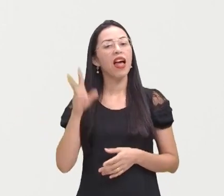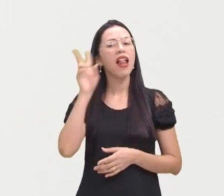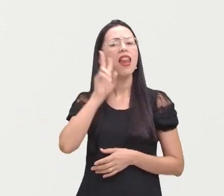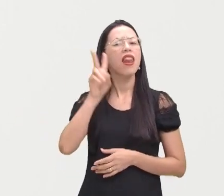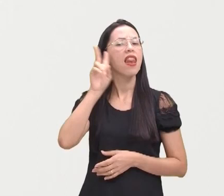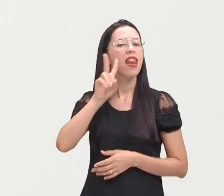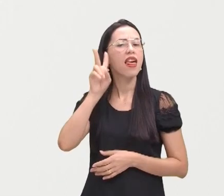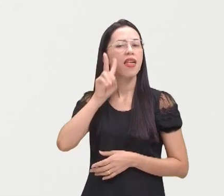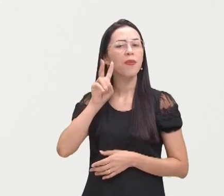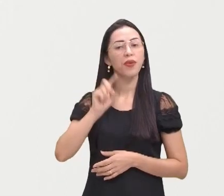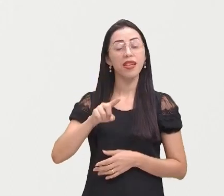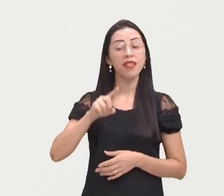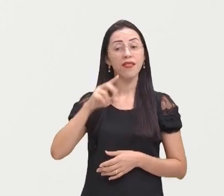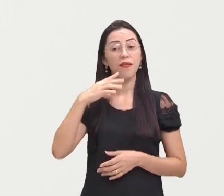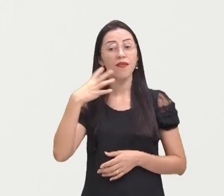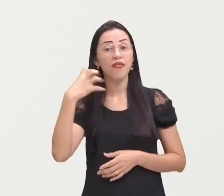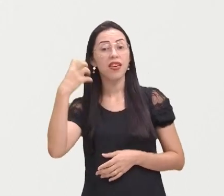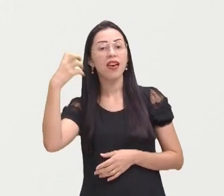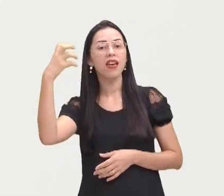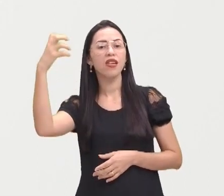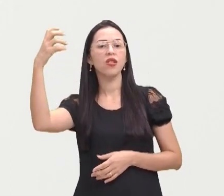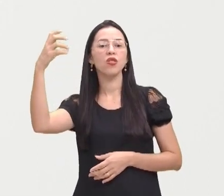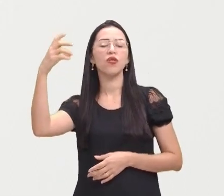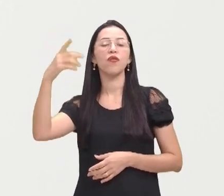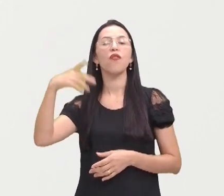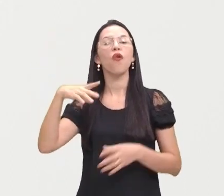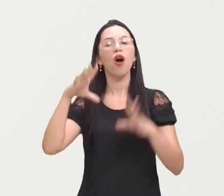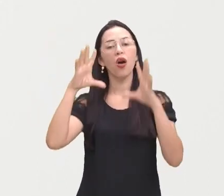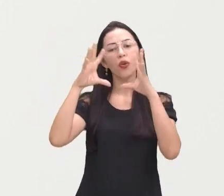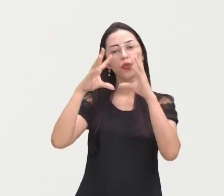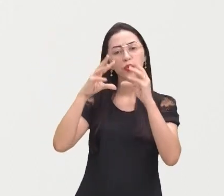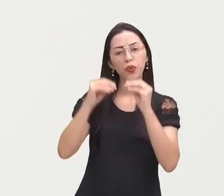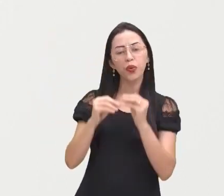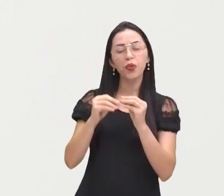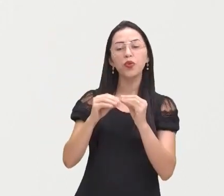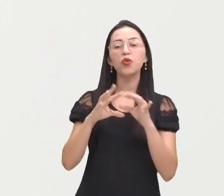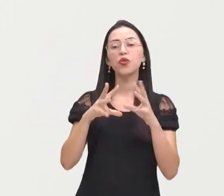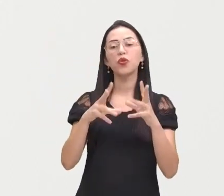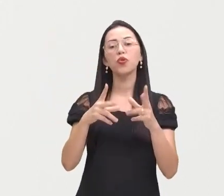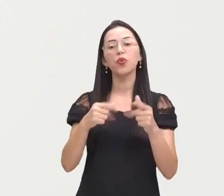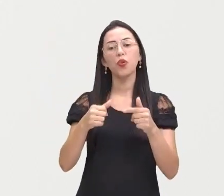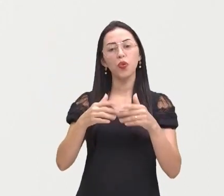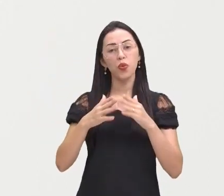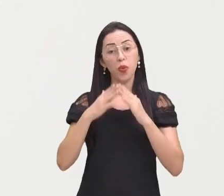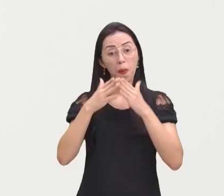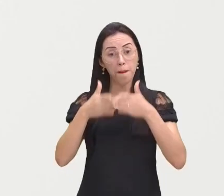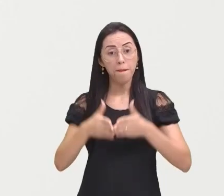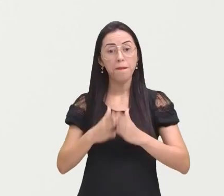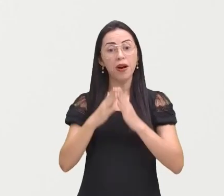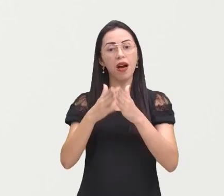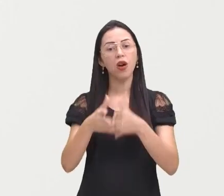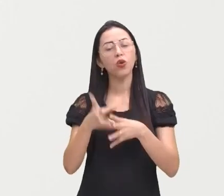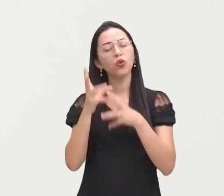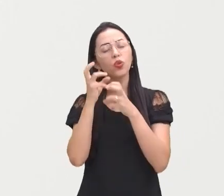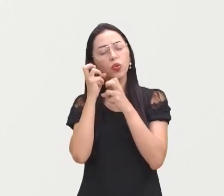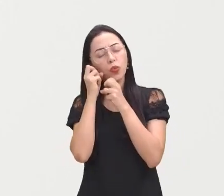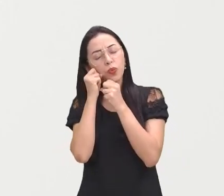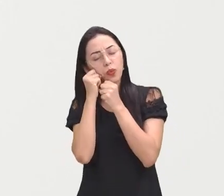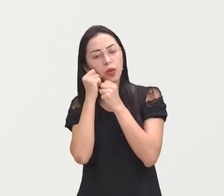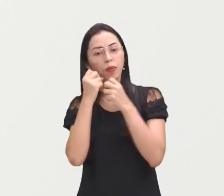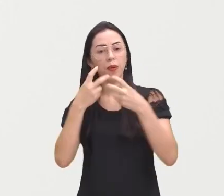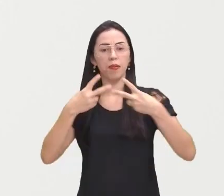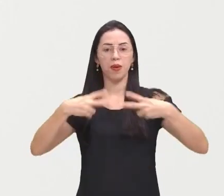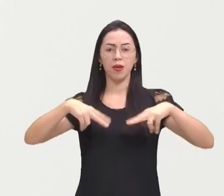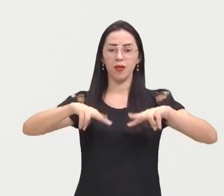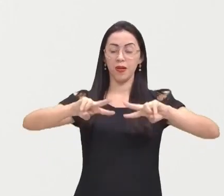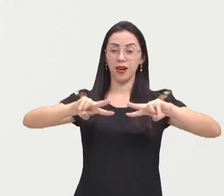inesquecível dessa viagem foi a noite que passamos no barco. Dormimos todos